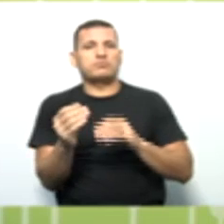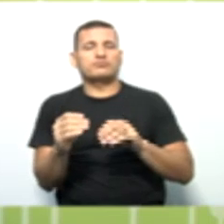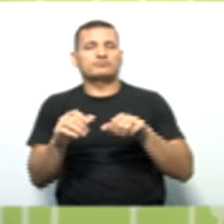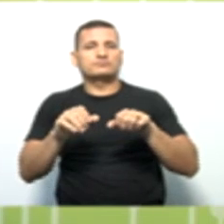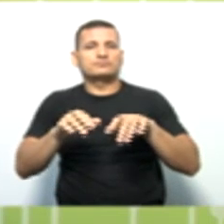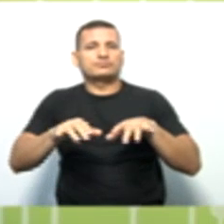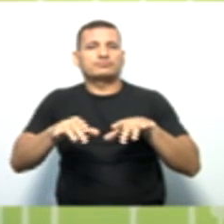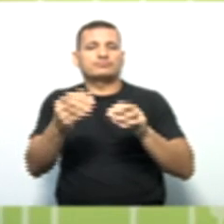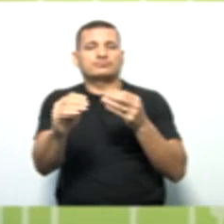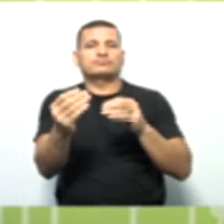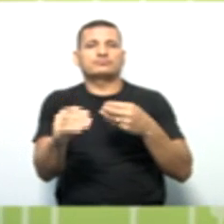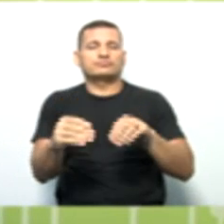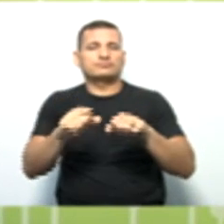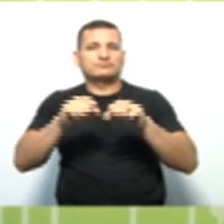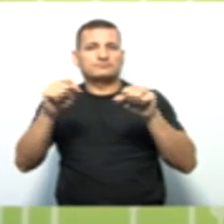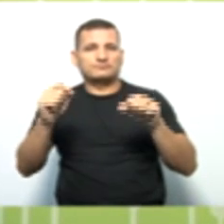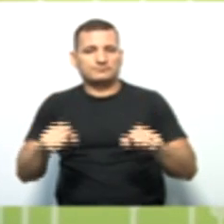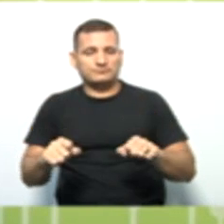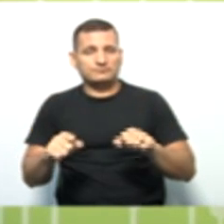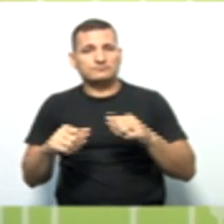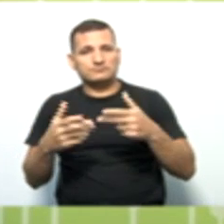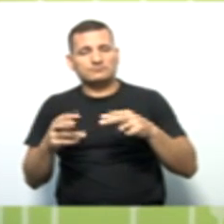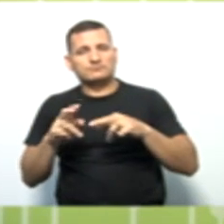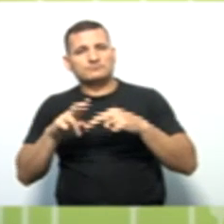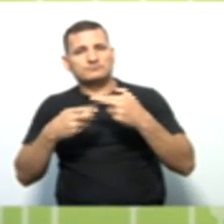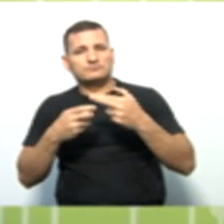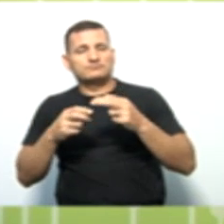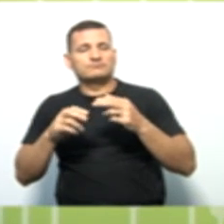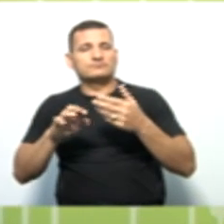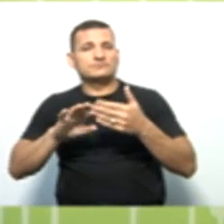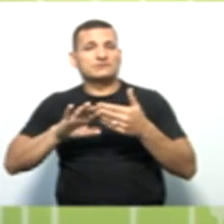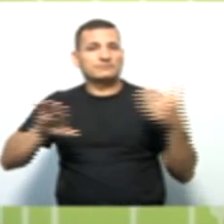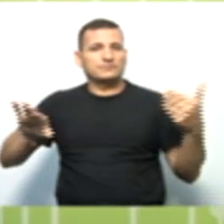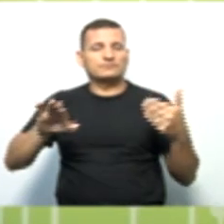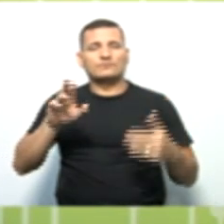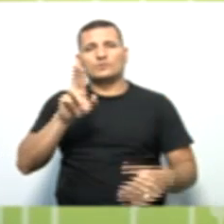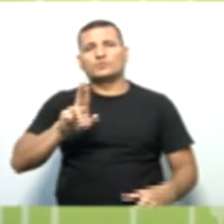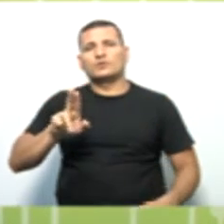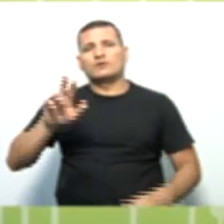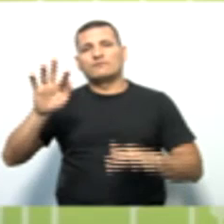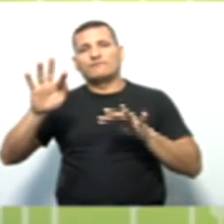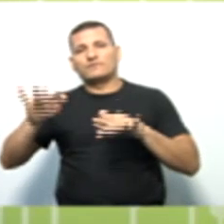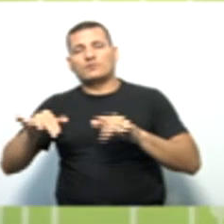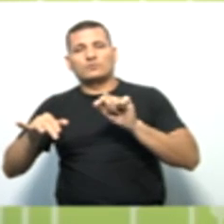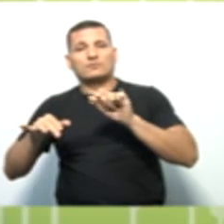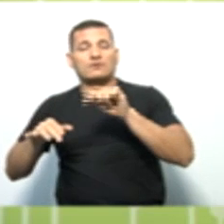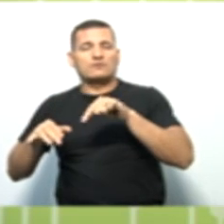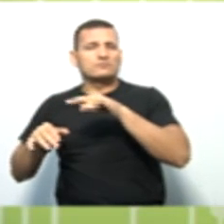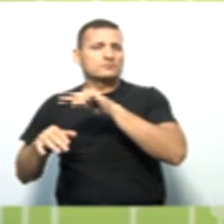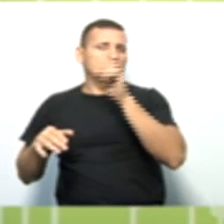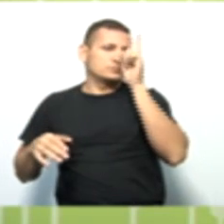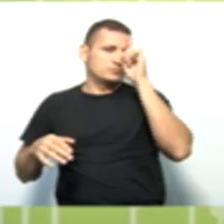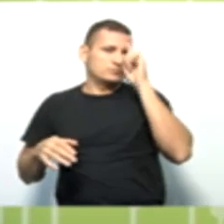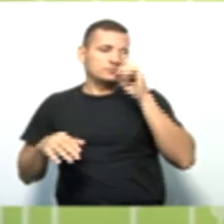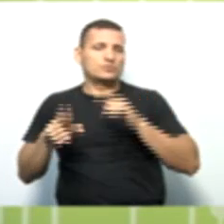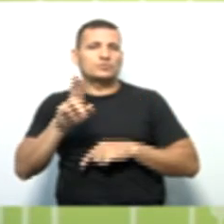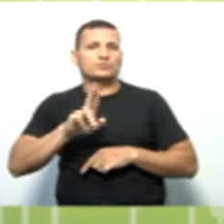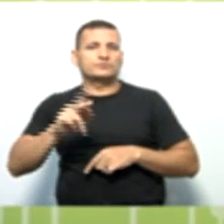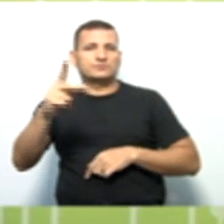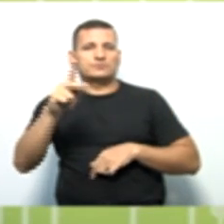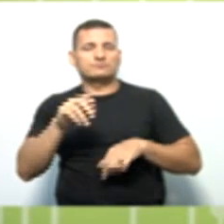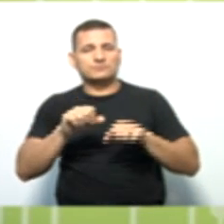necessários aquele sistema. Então por isso que a gente separa aqui o que é o usuário final. É aquele que vai estar no dia a dia, né,